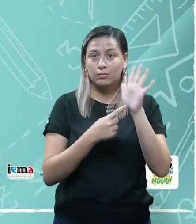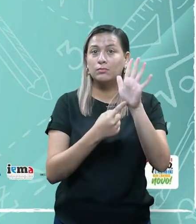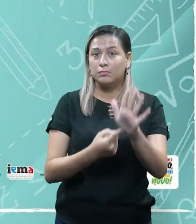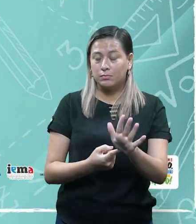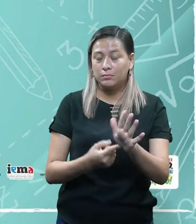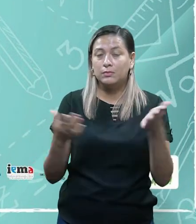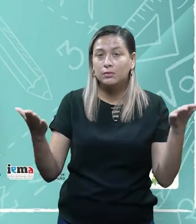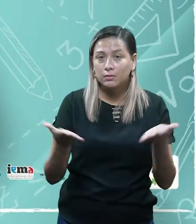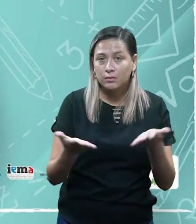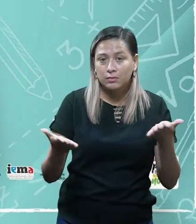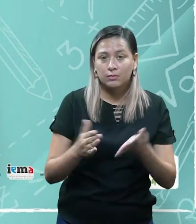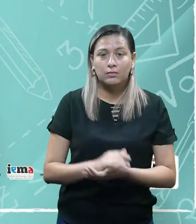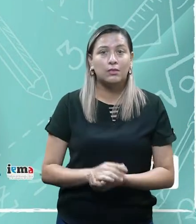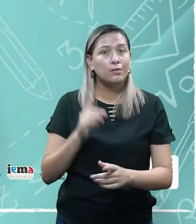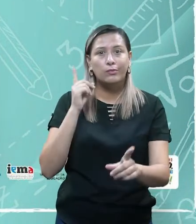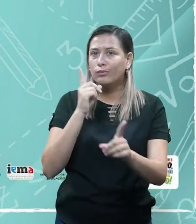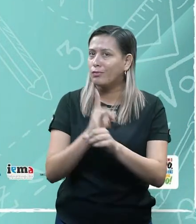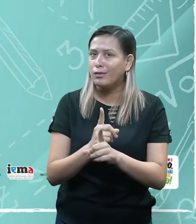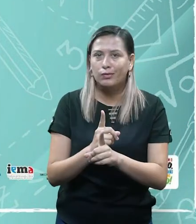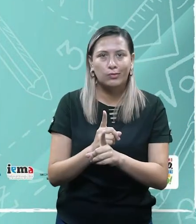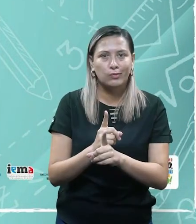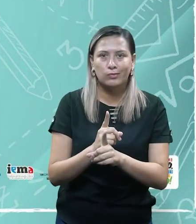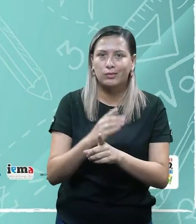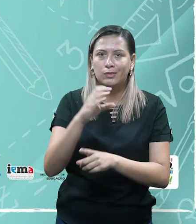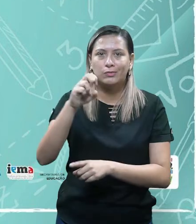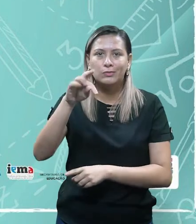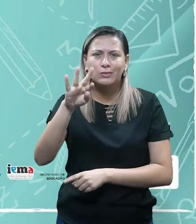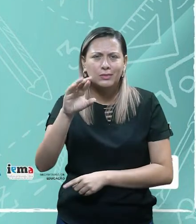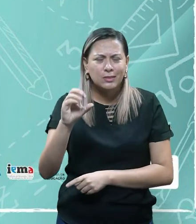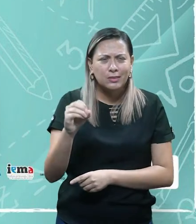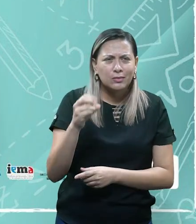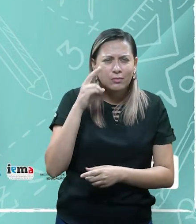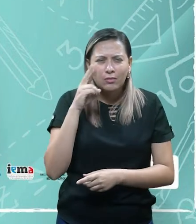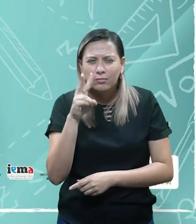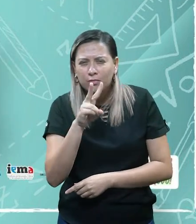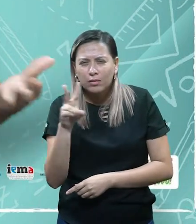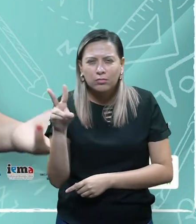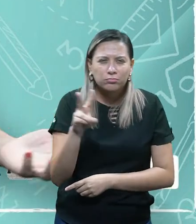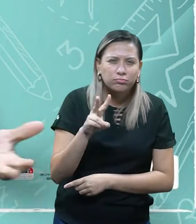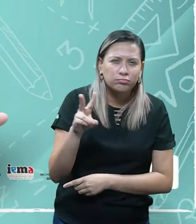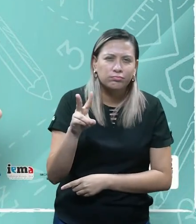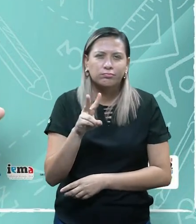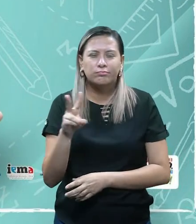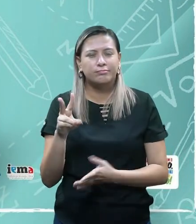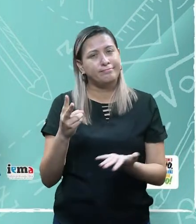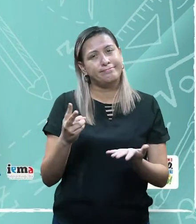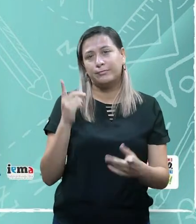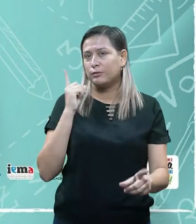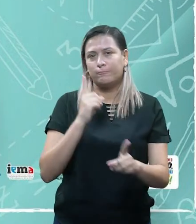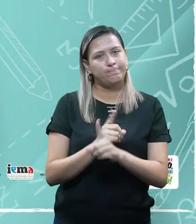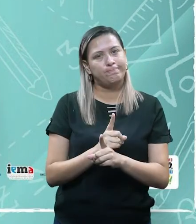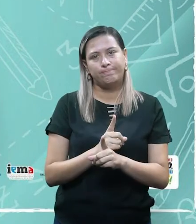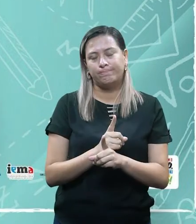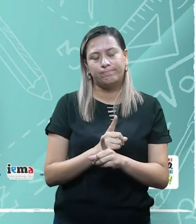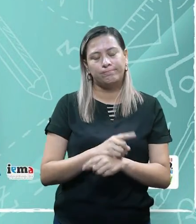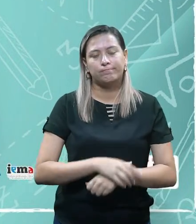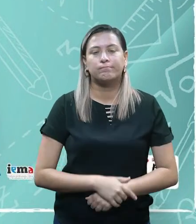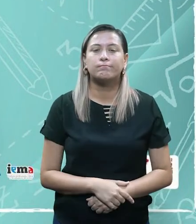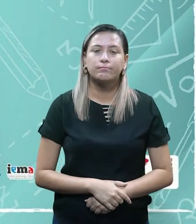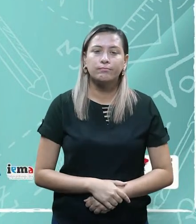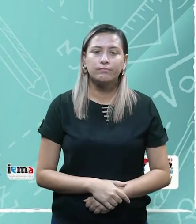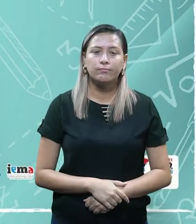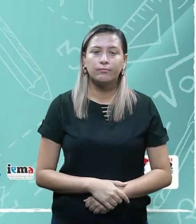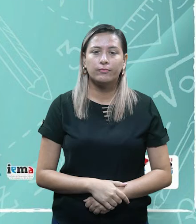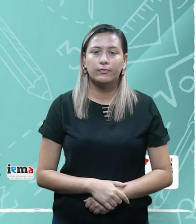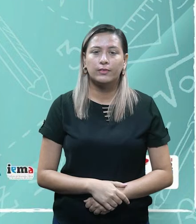vai encontrar com facilidade o centro. Você vai tentar no olhômetro ali, procurar e não vai encontrar. Tá? Então, é sempre bom,